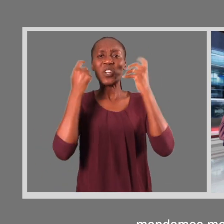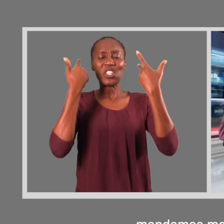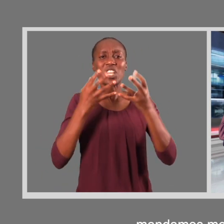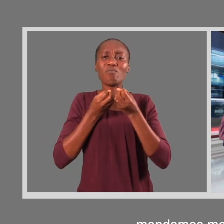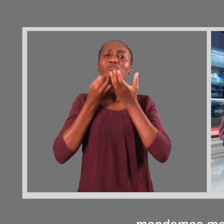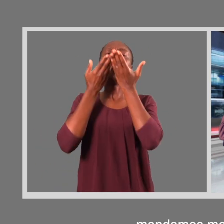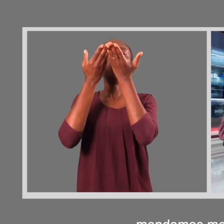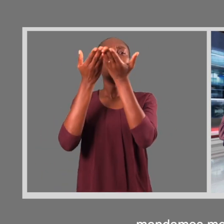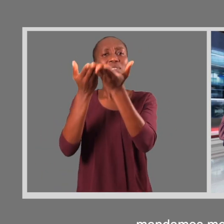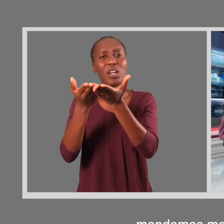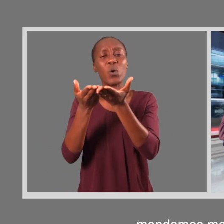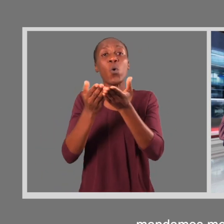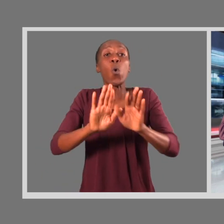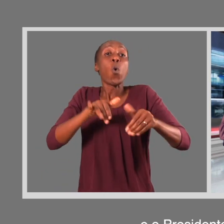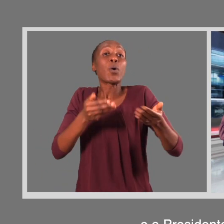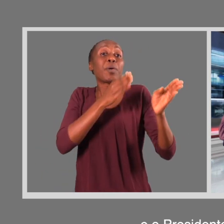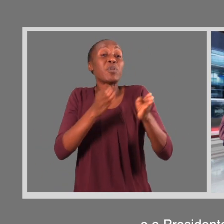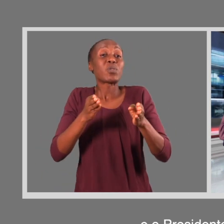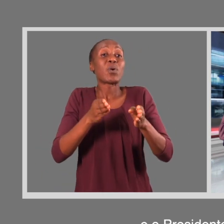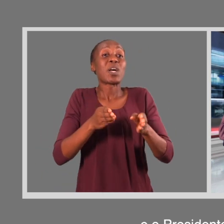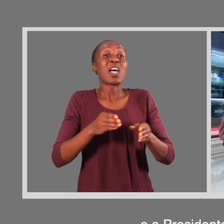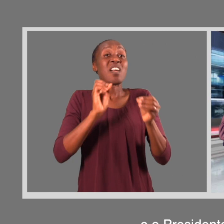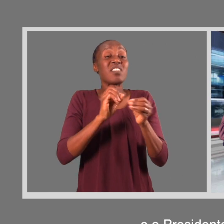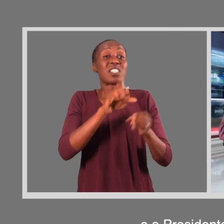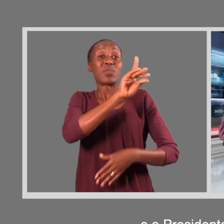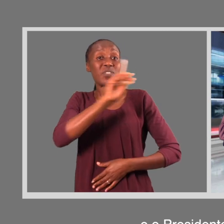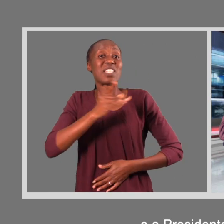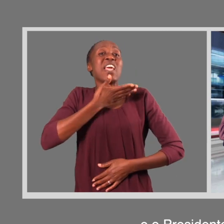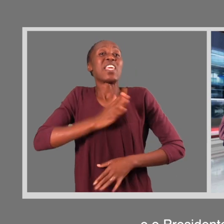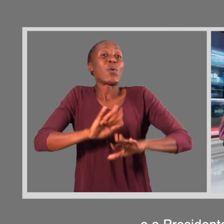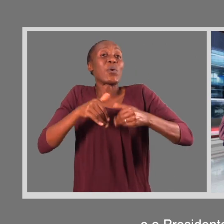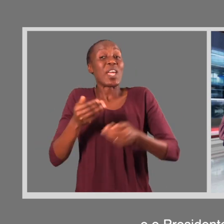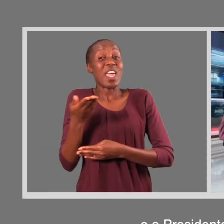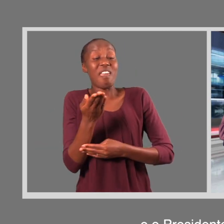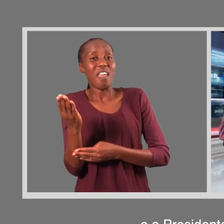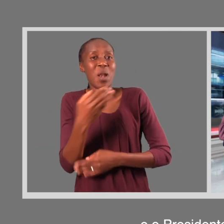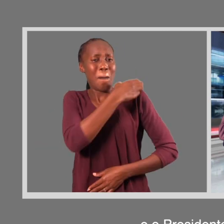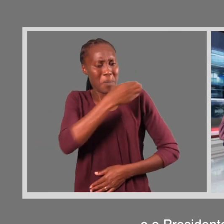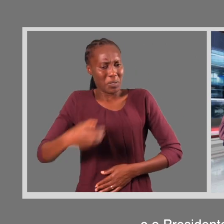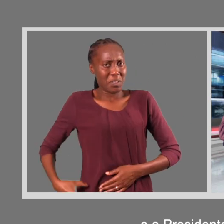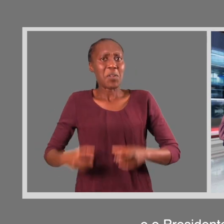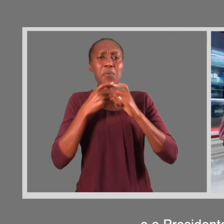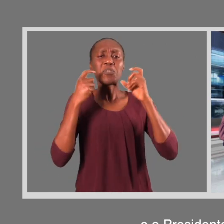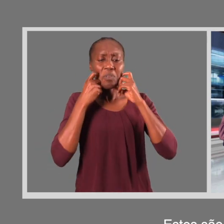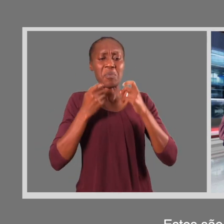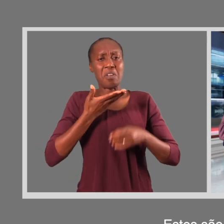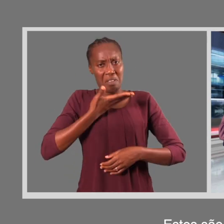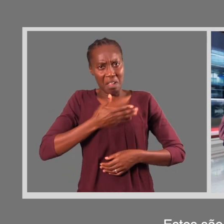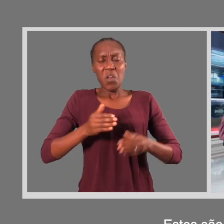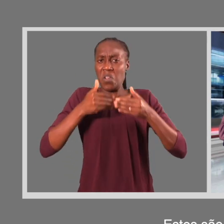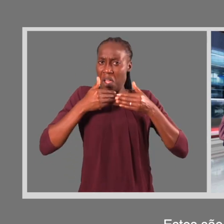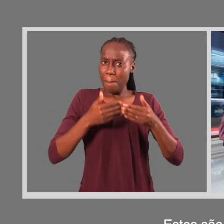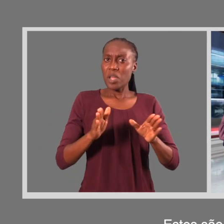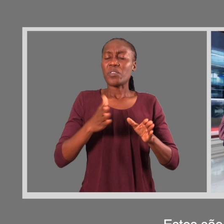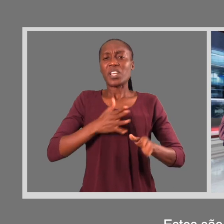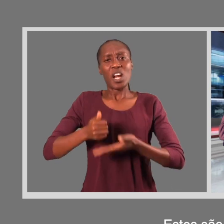necessidades, que as pessoas com deficiência, e ele está aberto, o presidente da república, é apoiar muito as pessoas com deficiência, então, esses